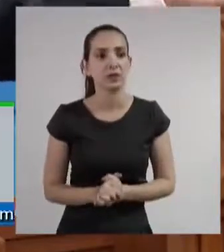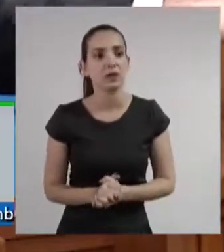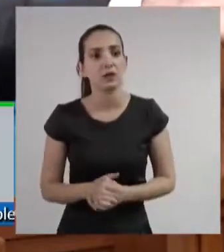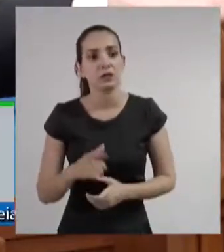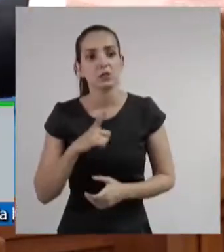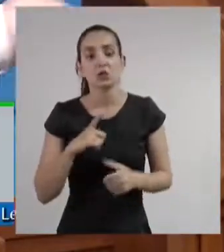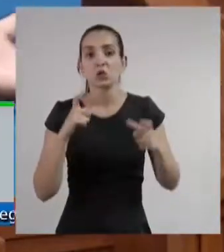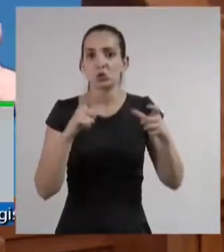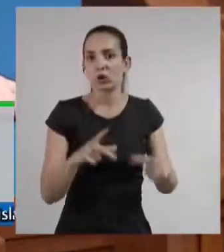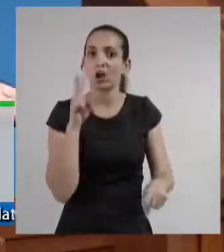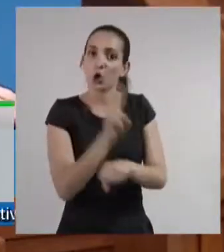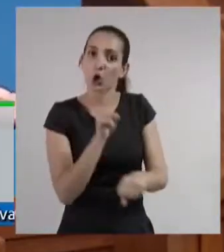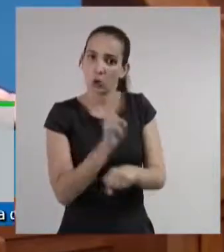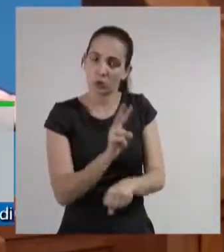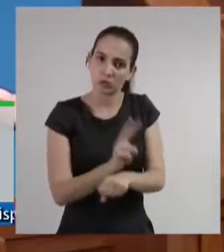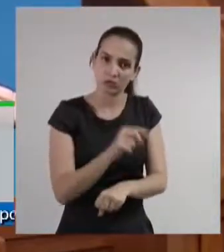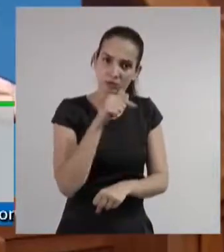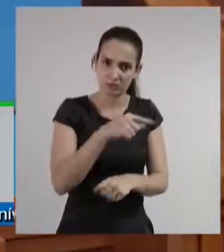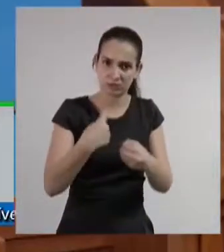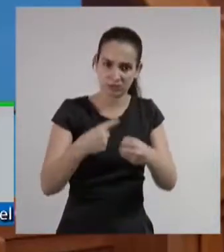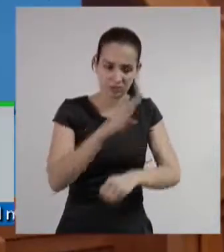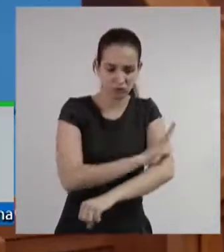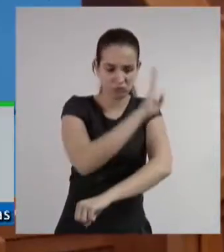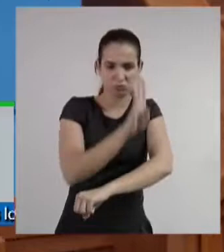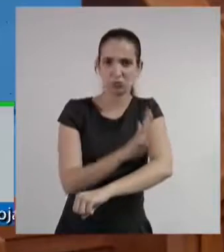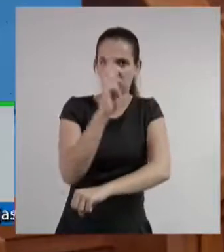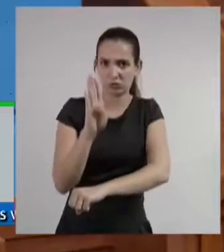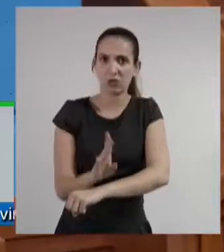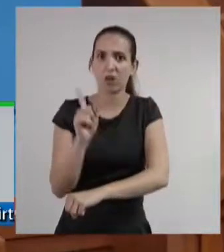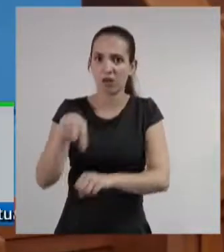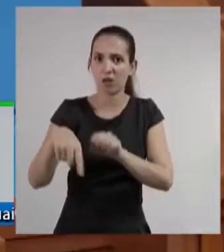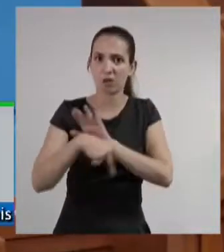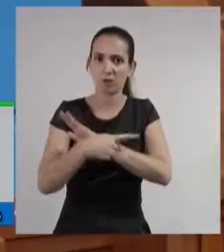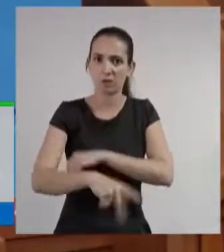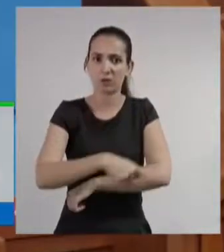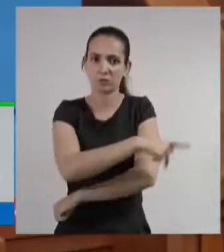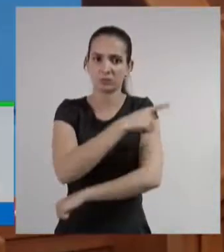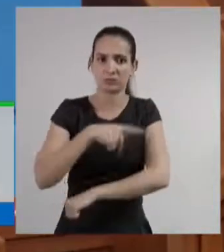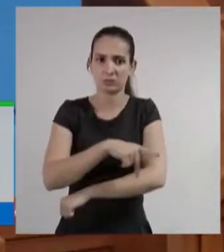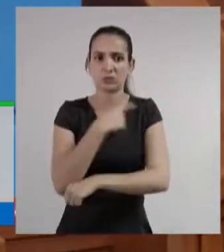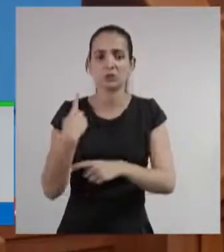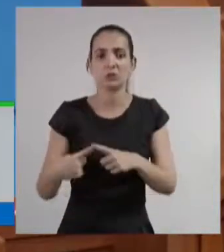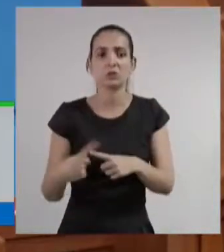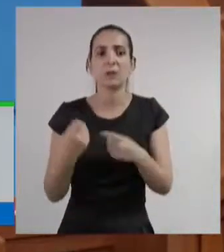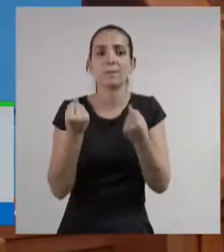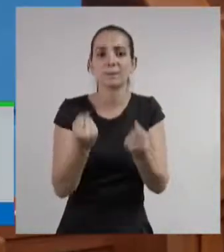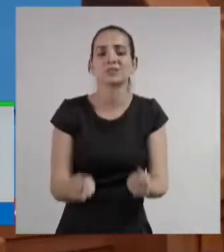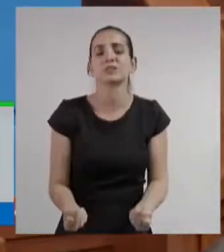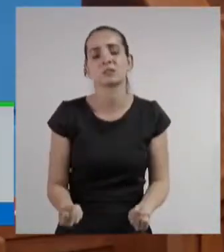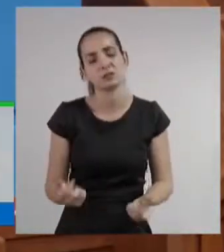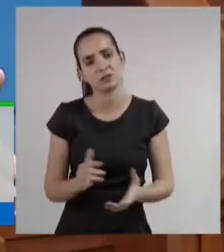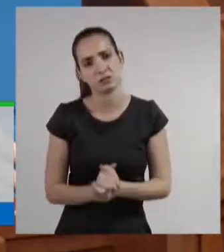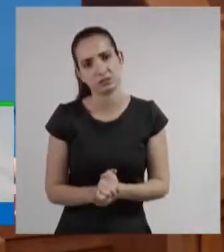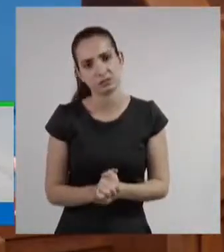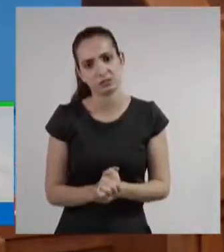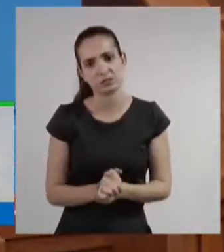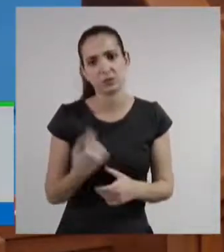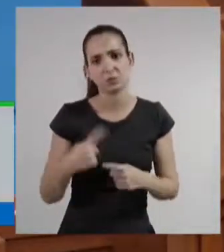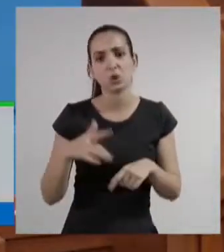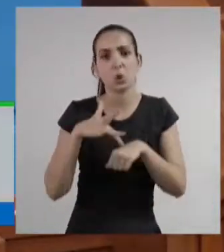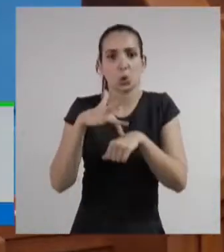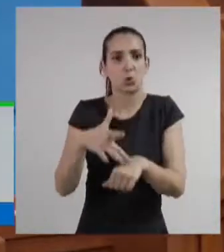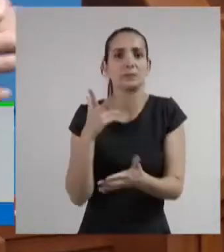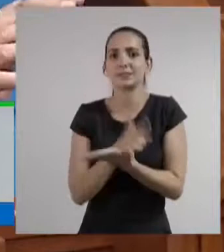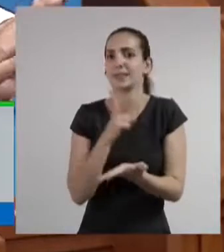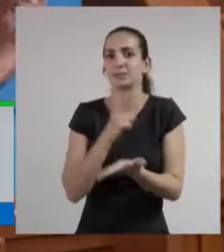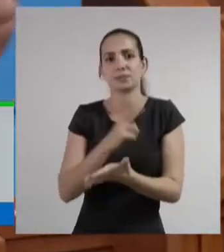da Bodoquena em realidade, porque deixar em cima do ombro do produtor rural é fácil.